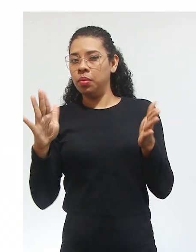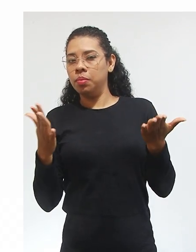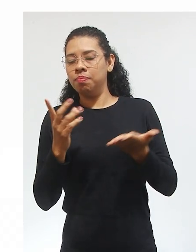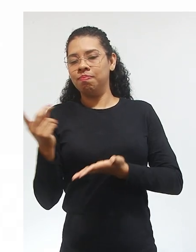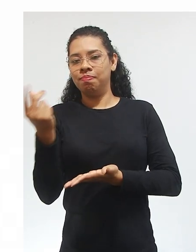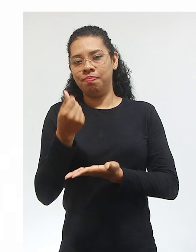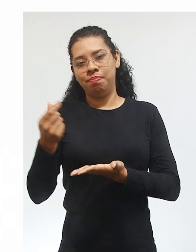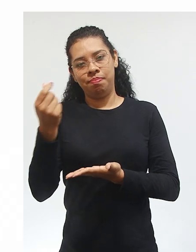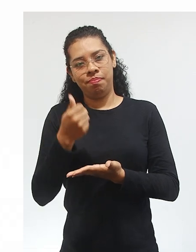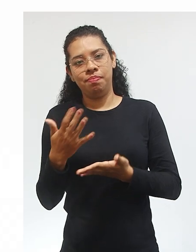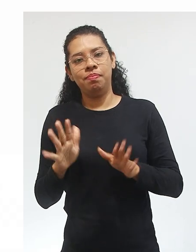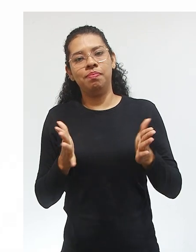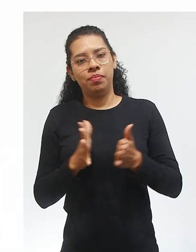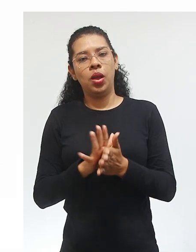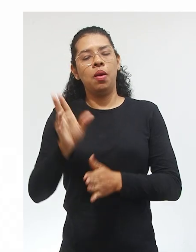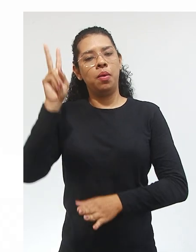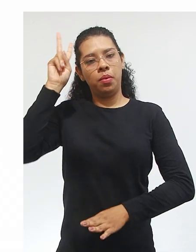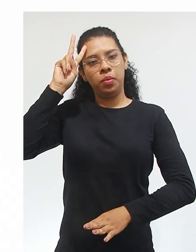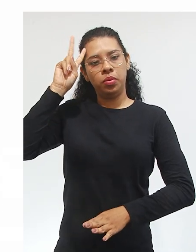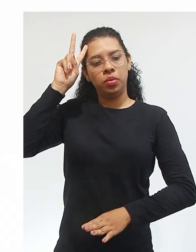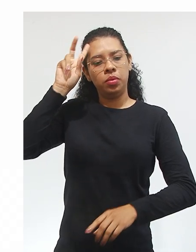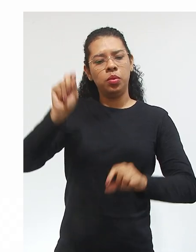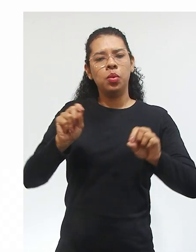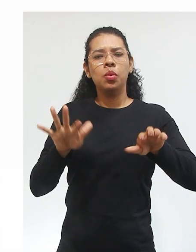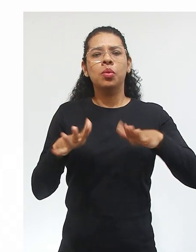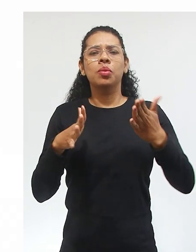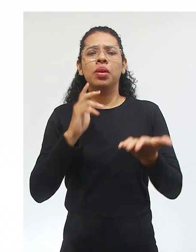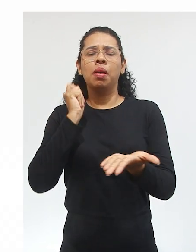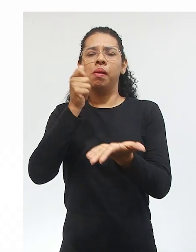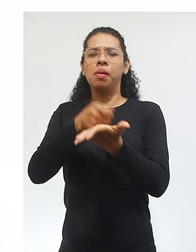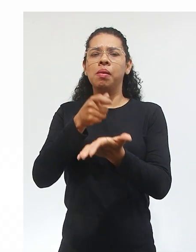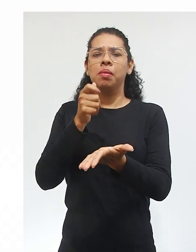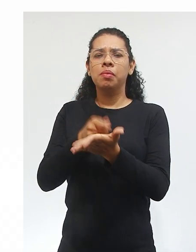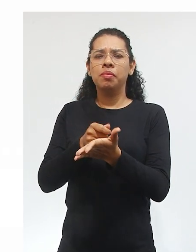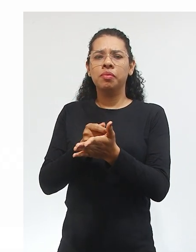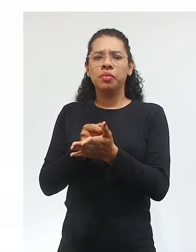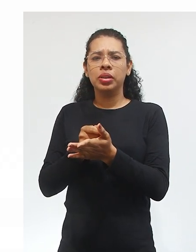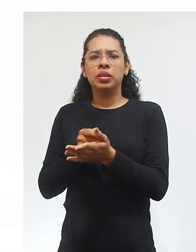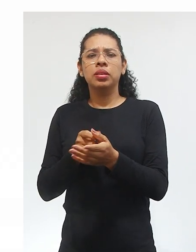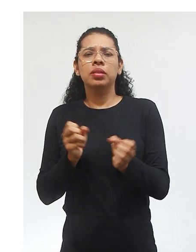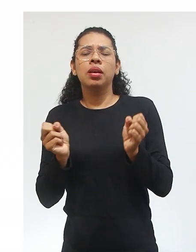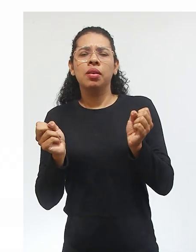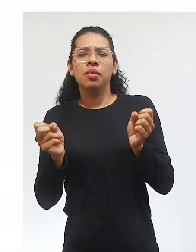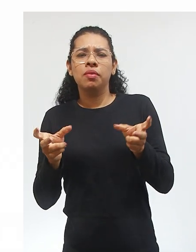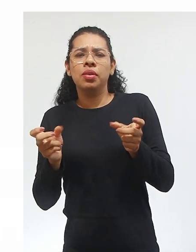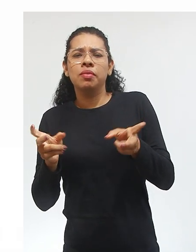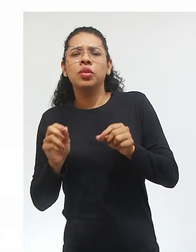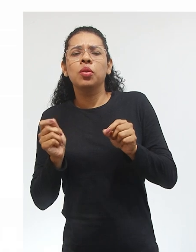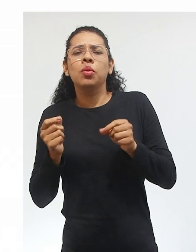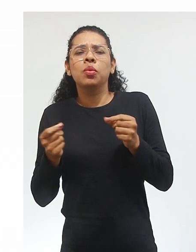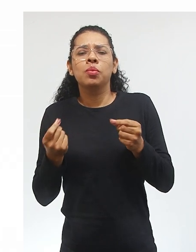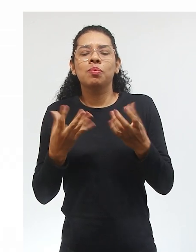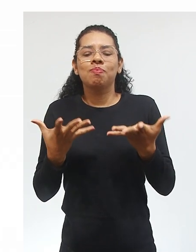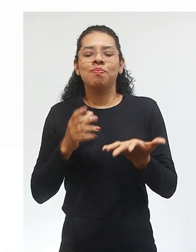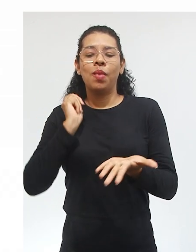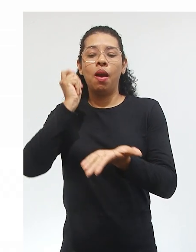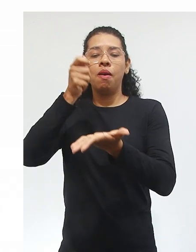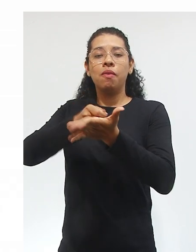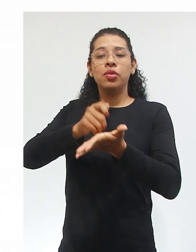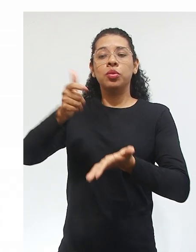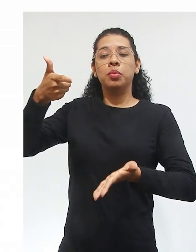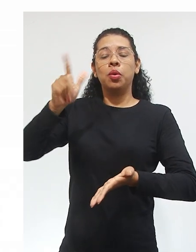esse valor, 40 mil. Eu tenho isso em 40 mil. E o que seria esse vendas ou receita de vendas que a gente fala? É o valor que eu vendi essa